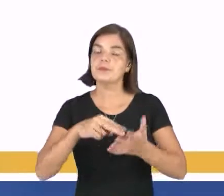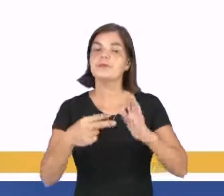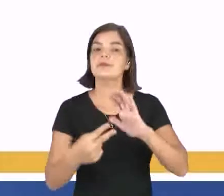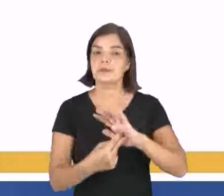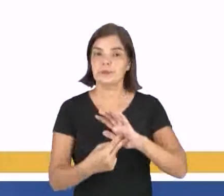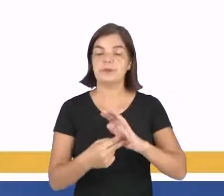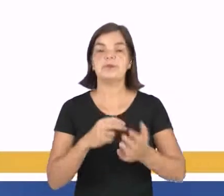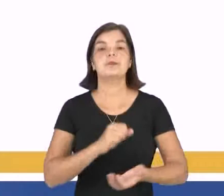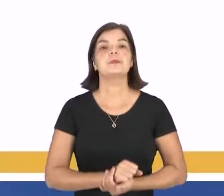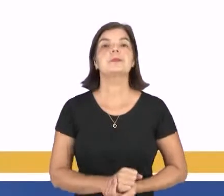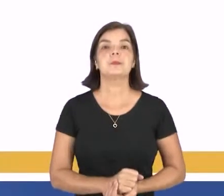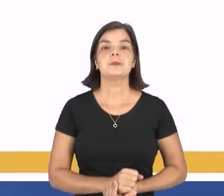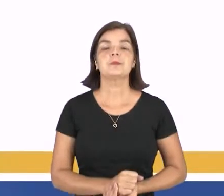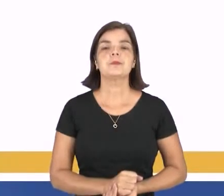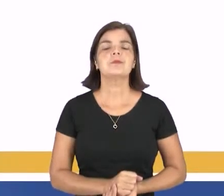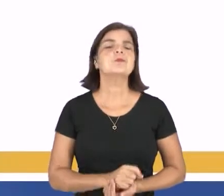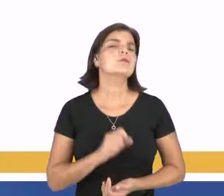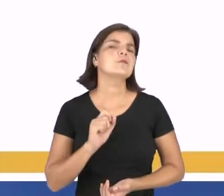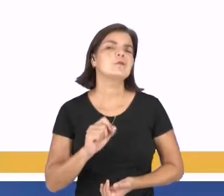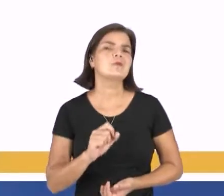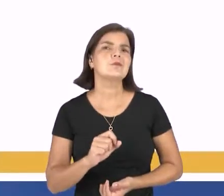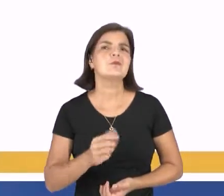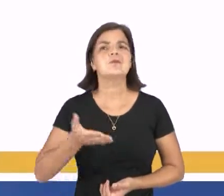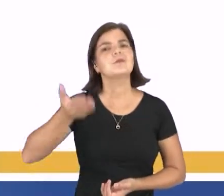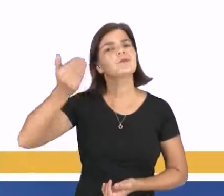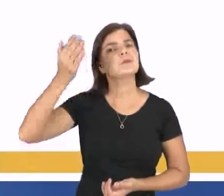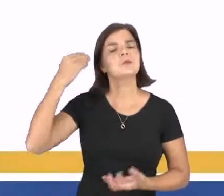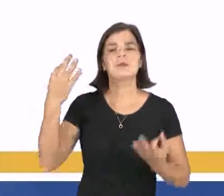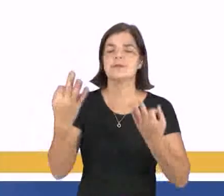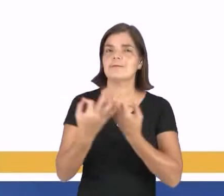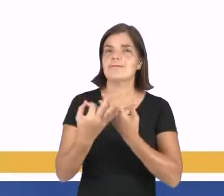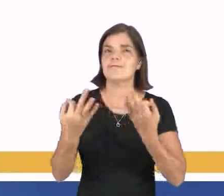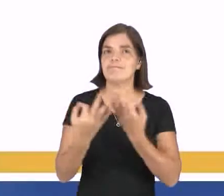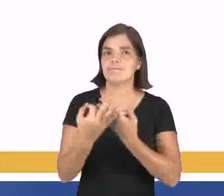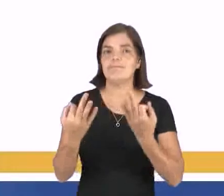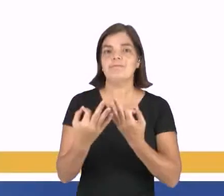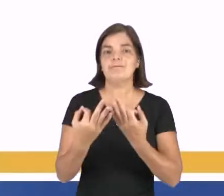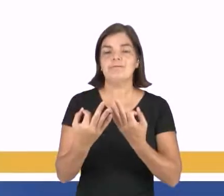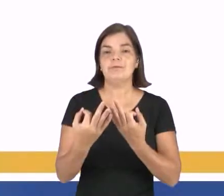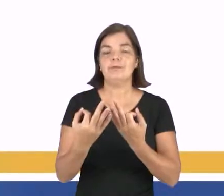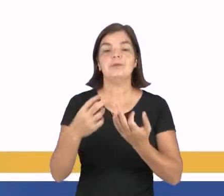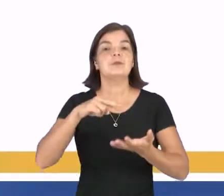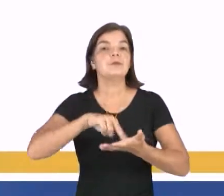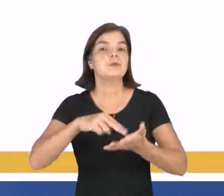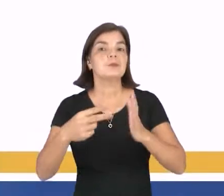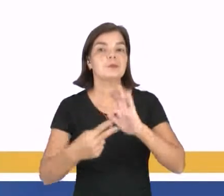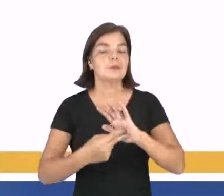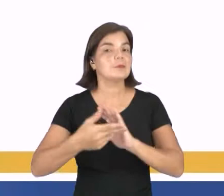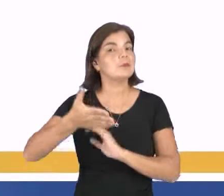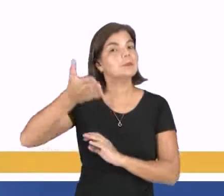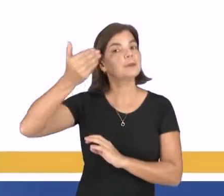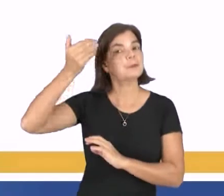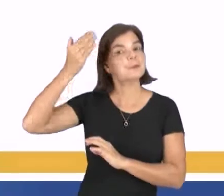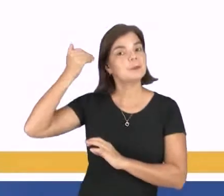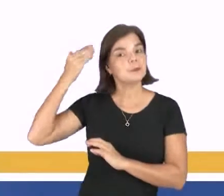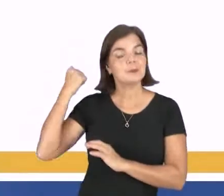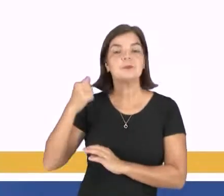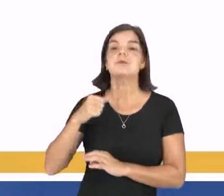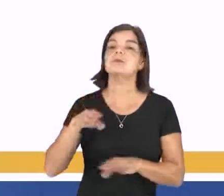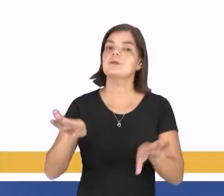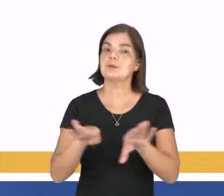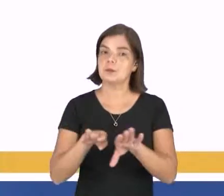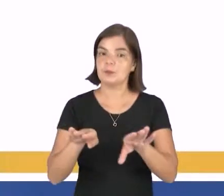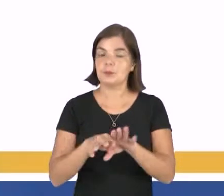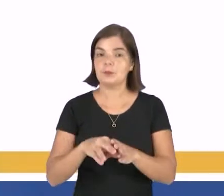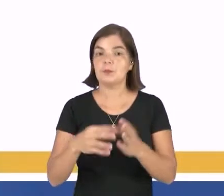do indicativo o que que é o Pretérito Perfeito gente pretérito significa passado e ele é chamado de